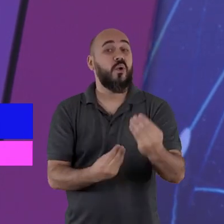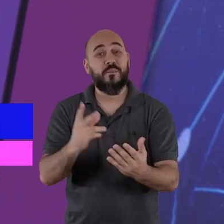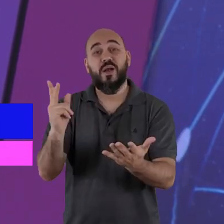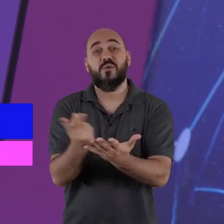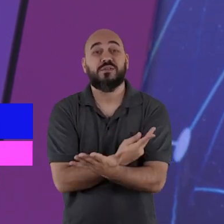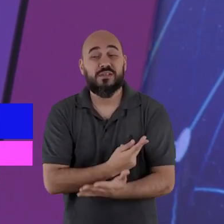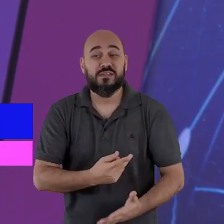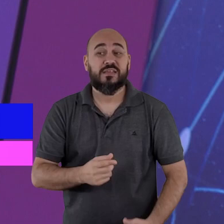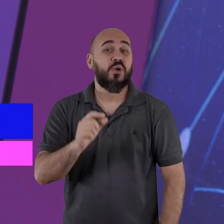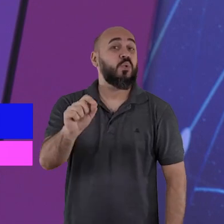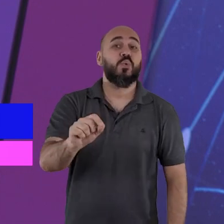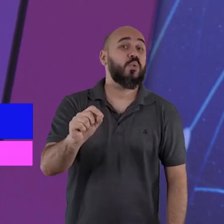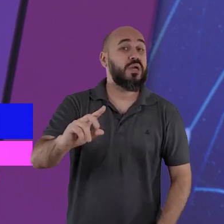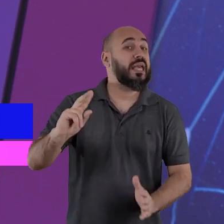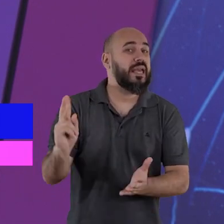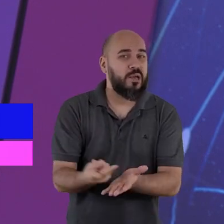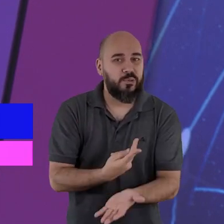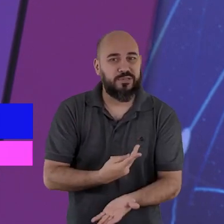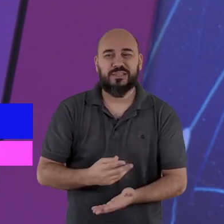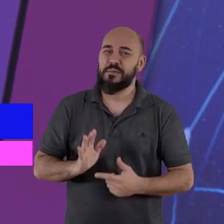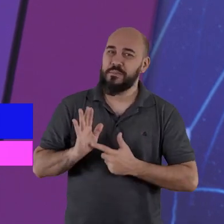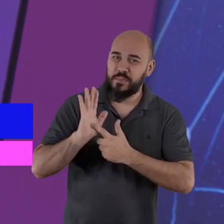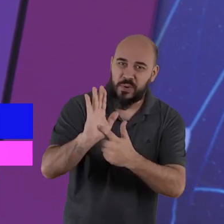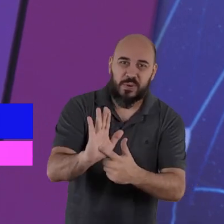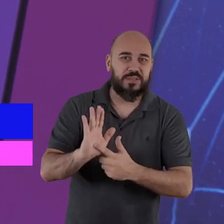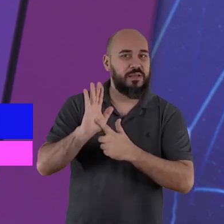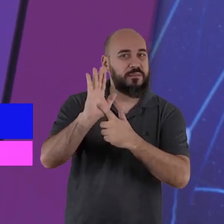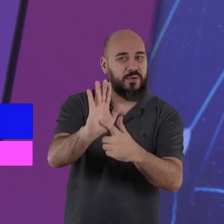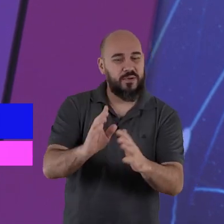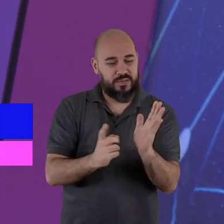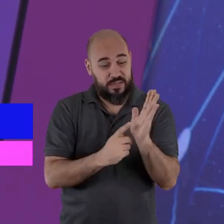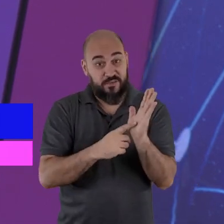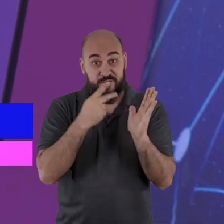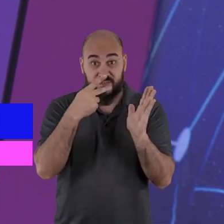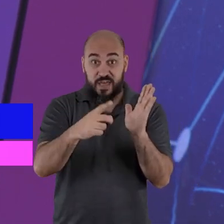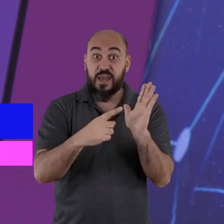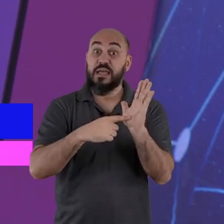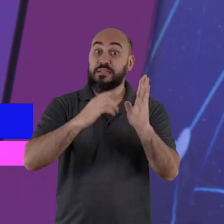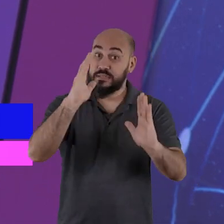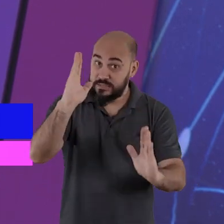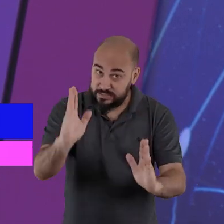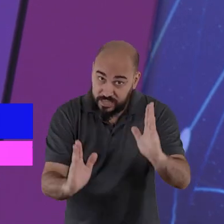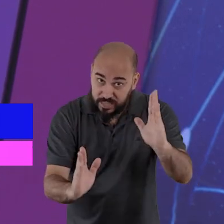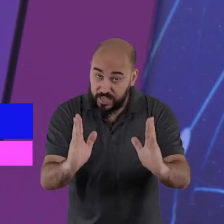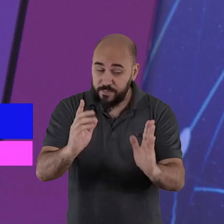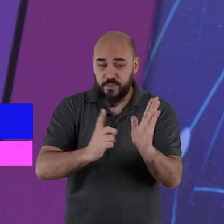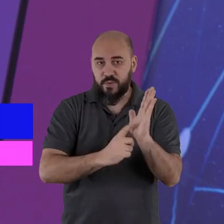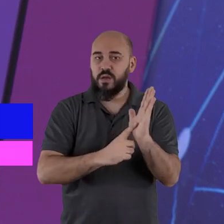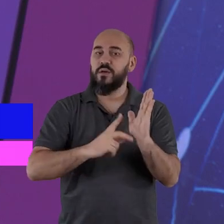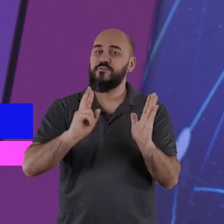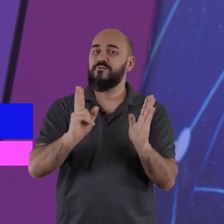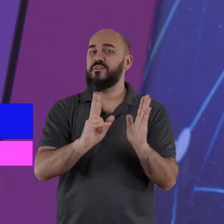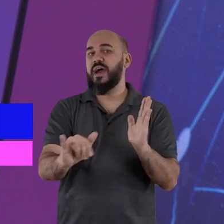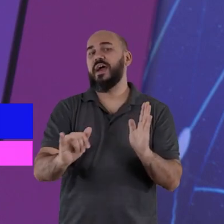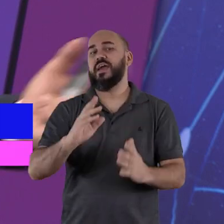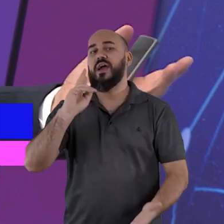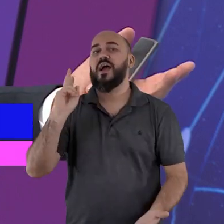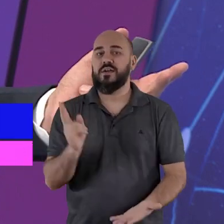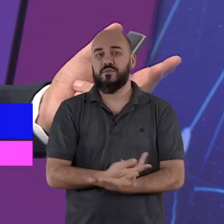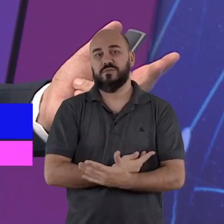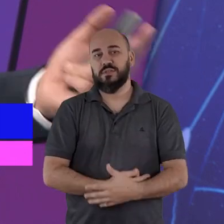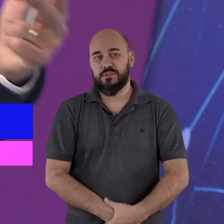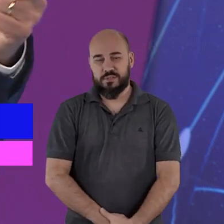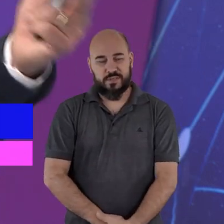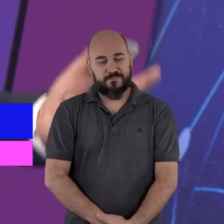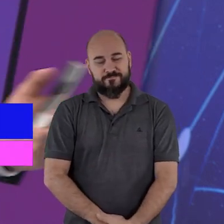Quando Ele dá o tempo, esse tempo se cumpre exatamente como deveria ser cumprido. Porque Deus